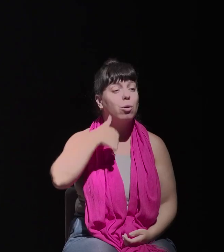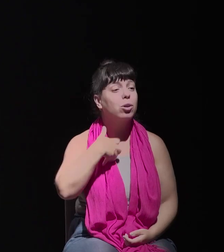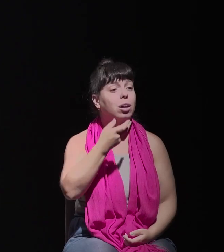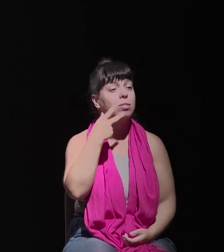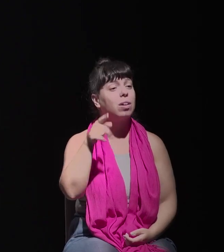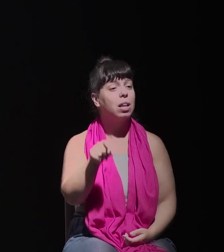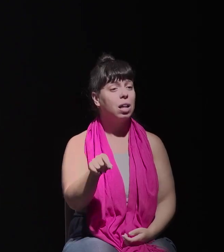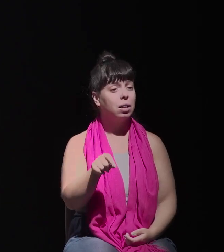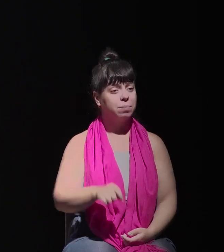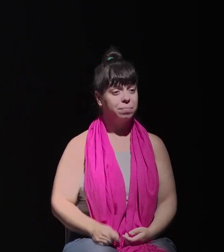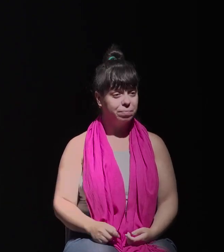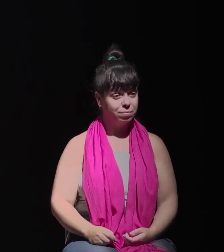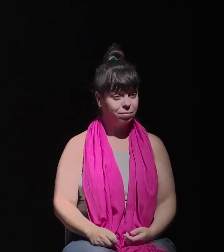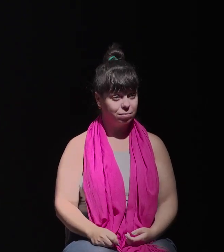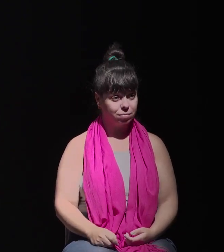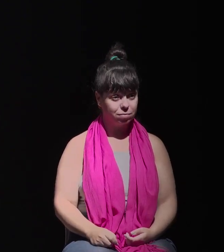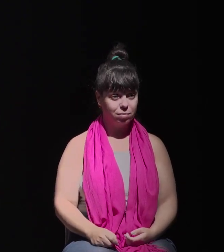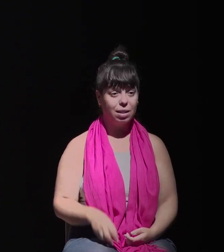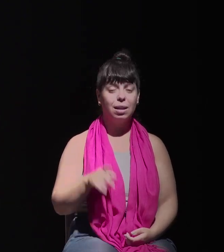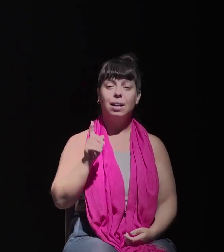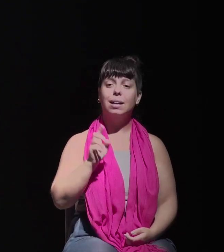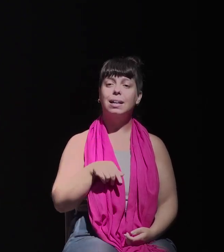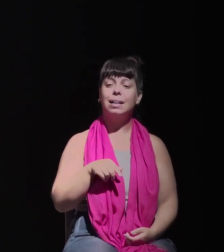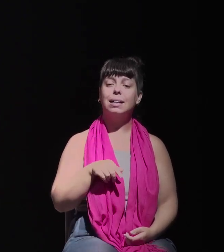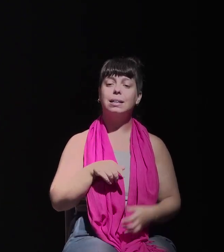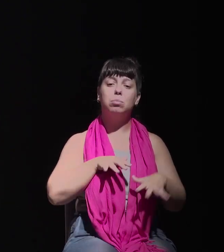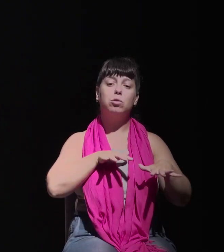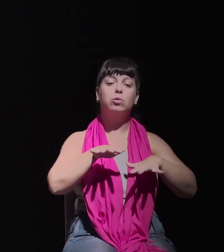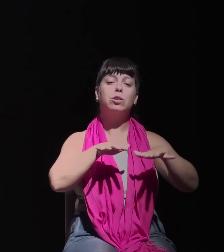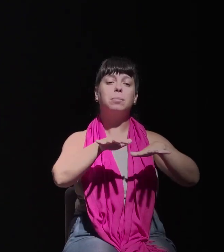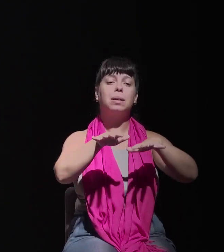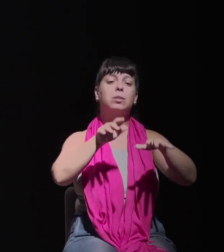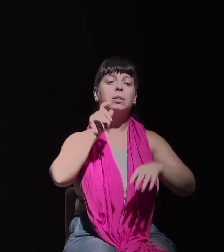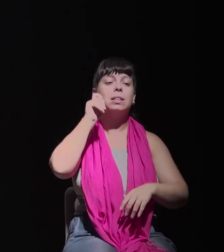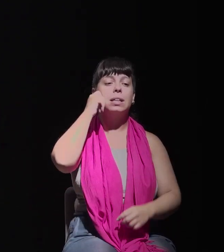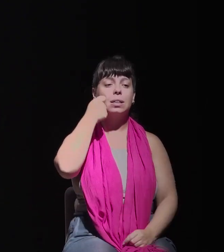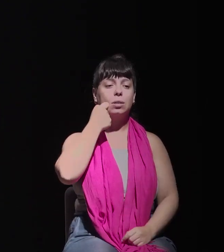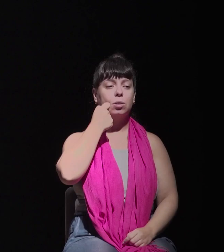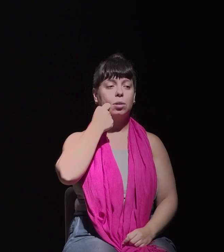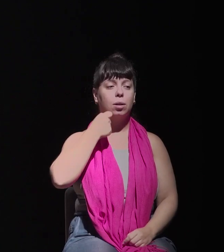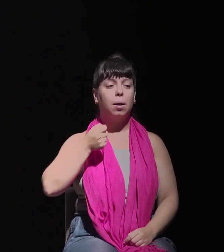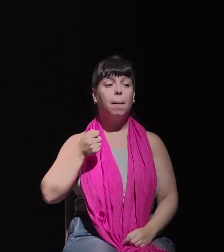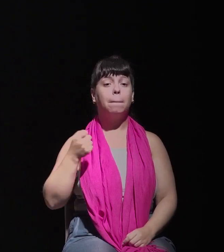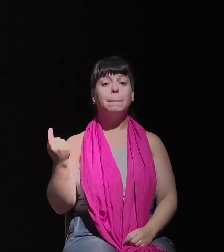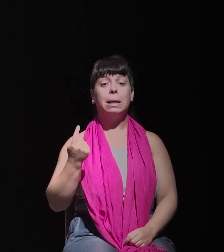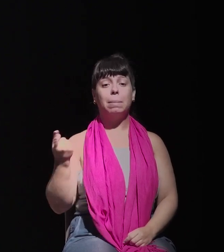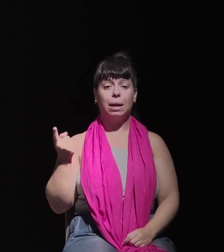uma discussão que ela faz, que é a clássica pergunta do movimento negro: o que é que chega primeiro, raça ou gênero?